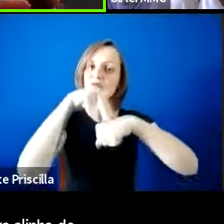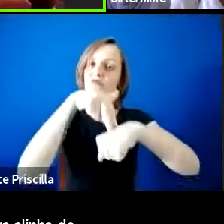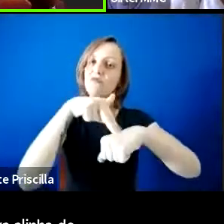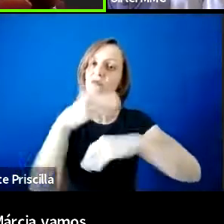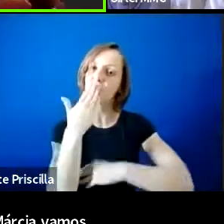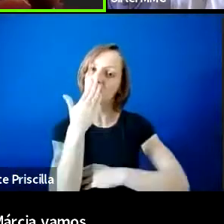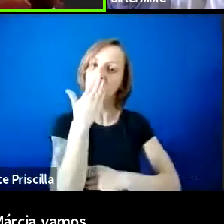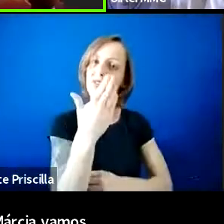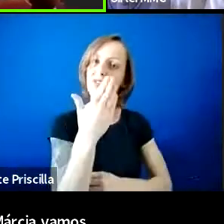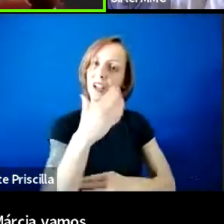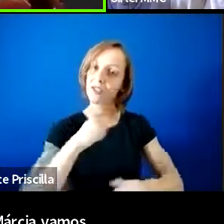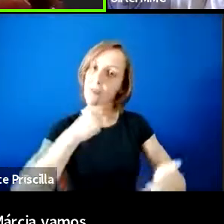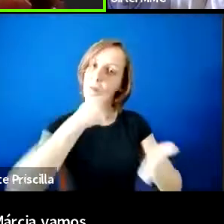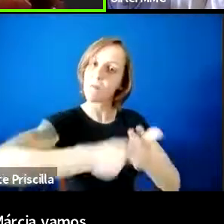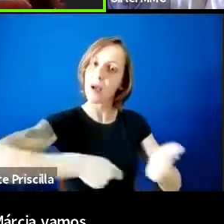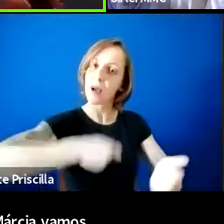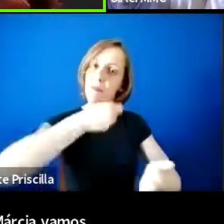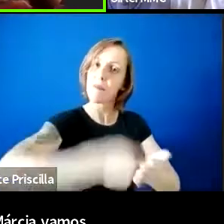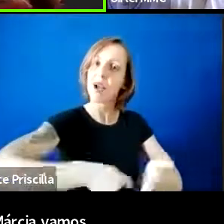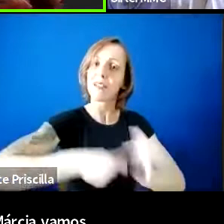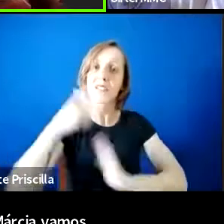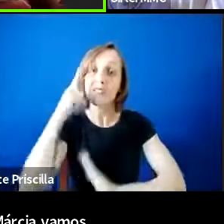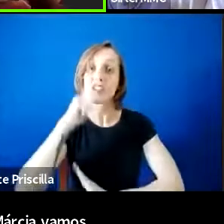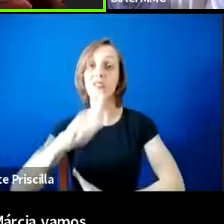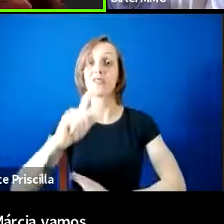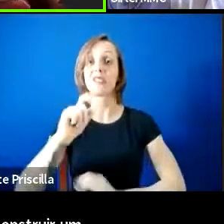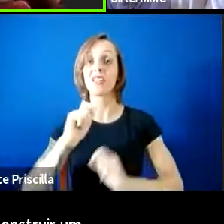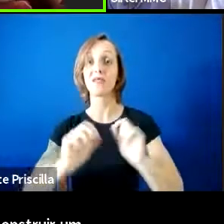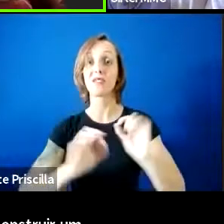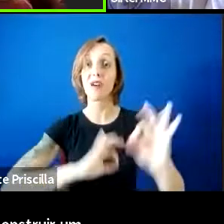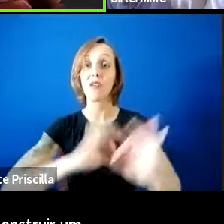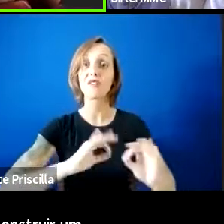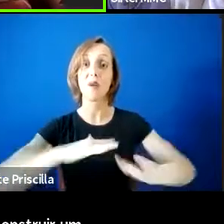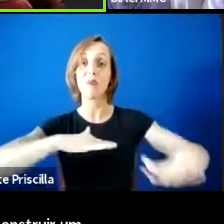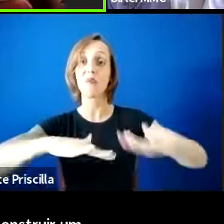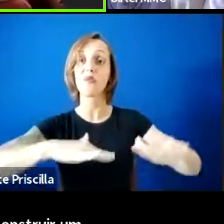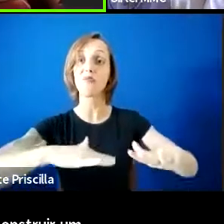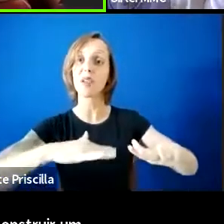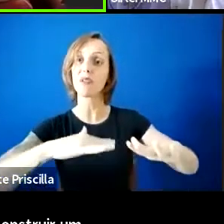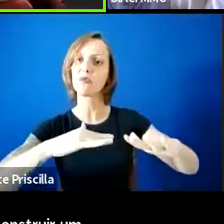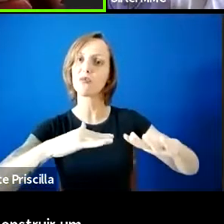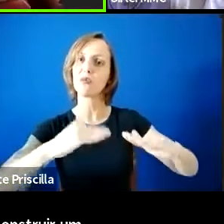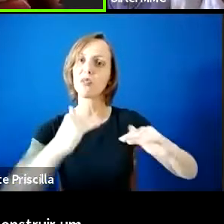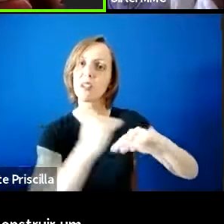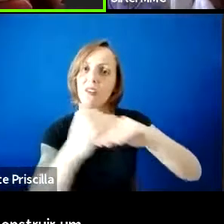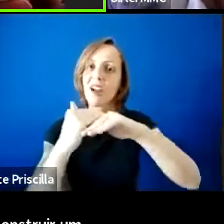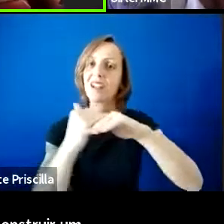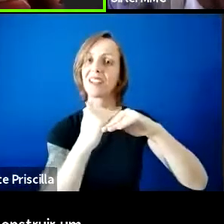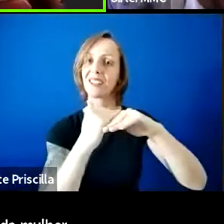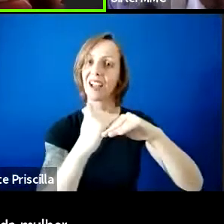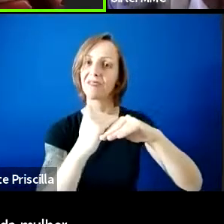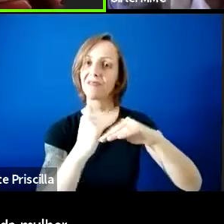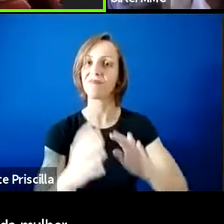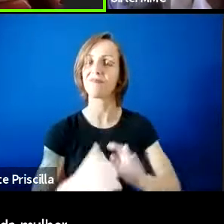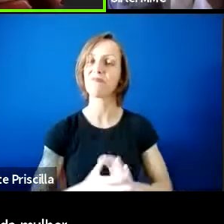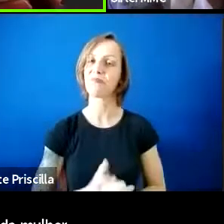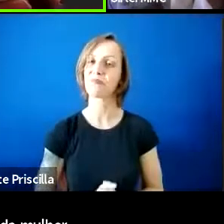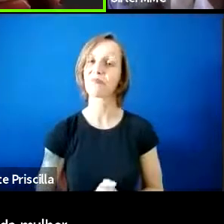um movimento unificado, o movimento do homem e da mulher, o movimento da família. Então, por isso que nós estamos trabalhando muito o